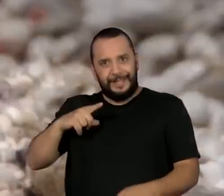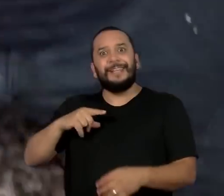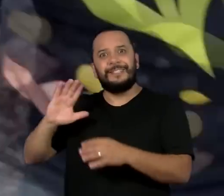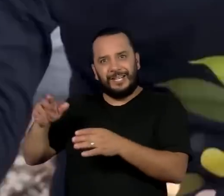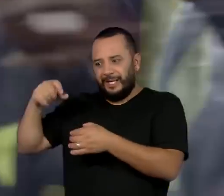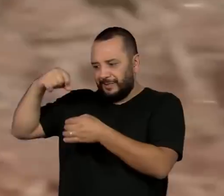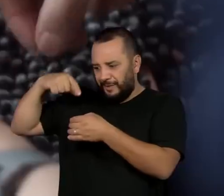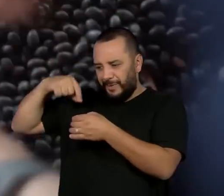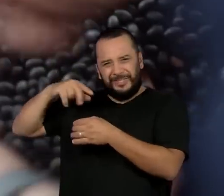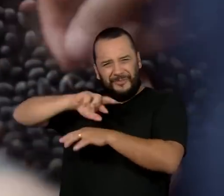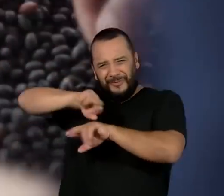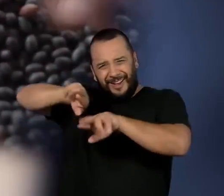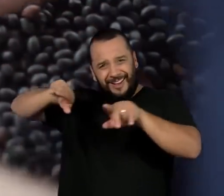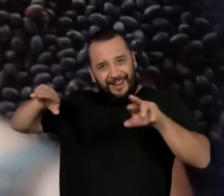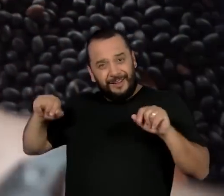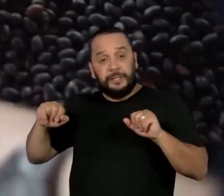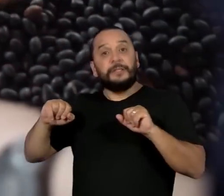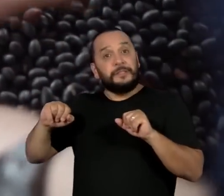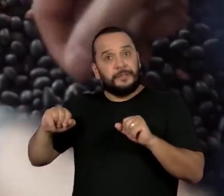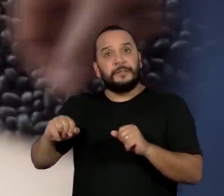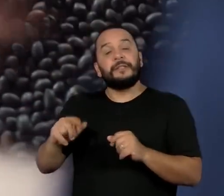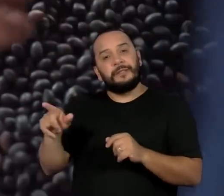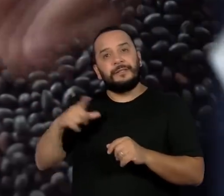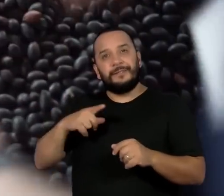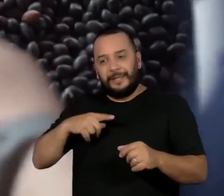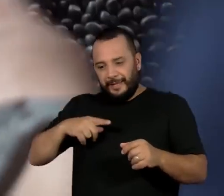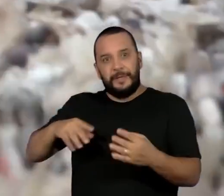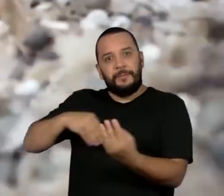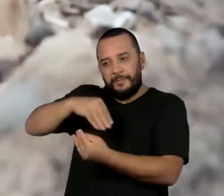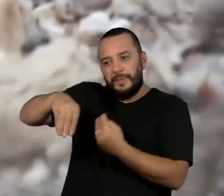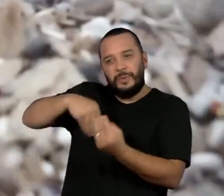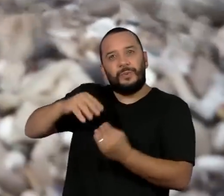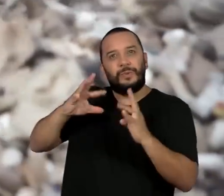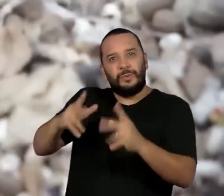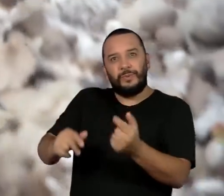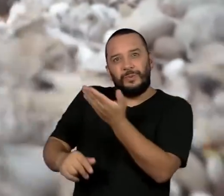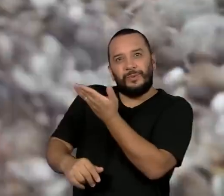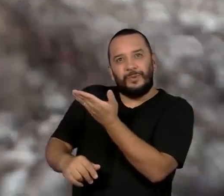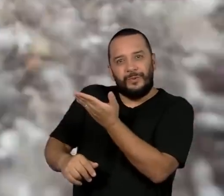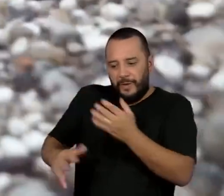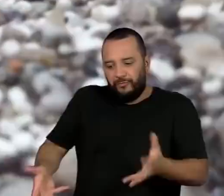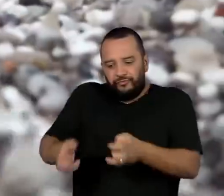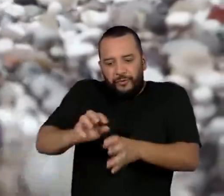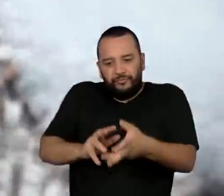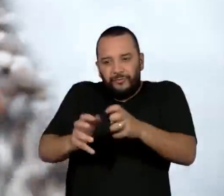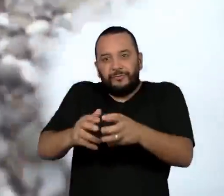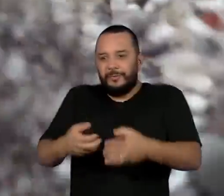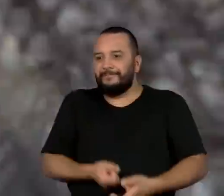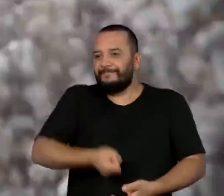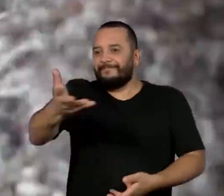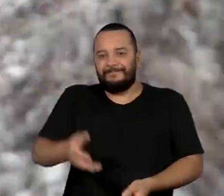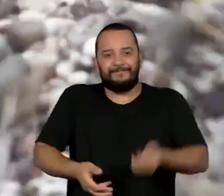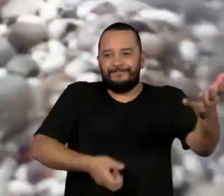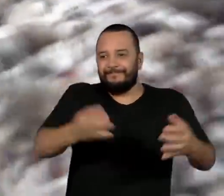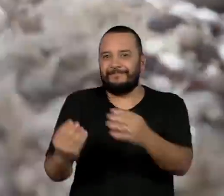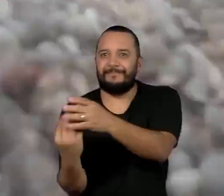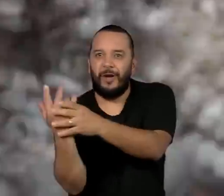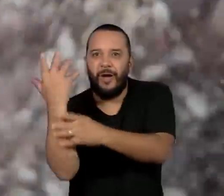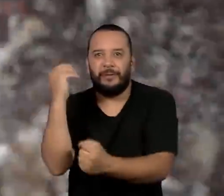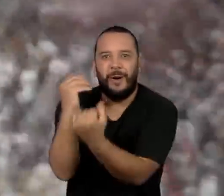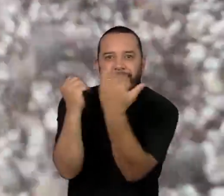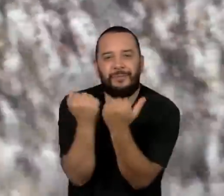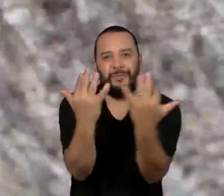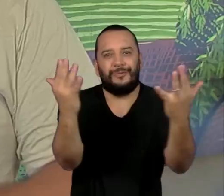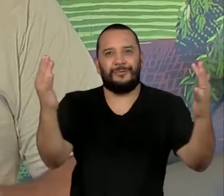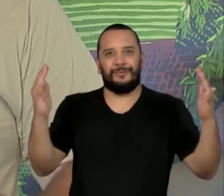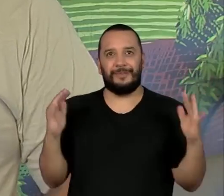tempo. O sistema de plantio é a muvuca e está dando bons resultados nas duas regiões. Onde a